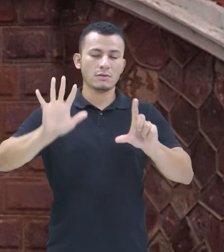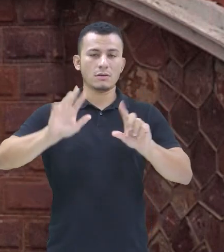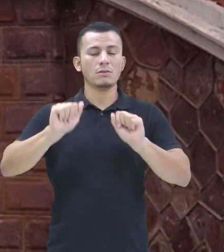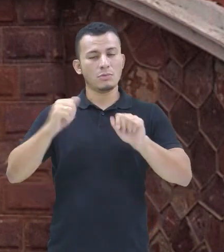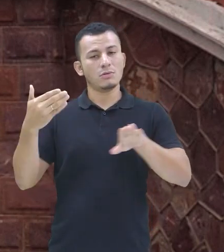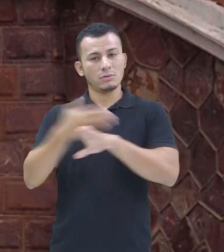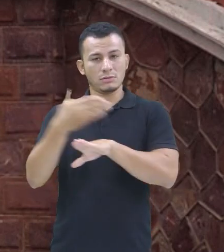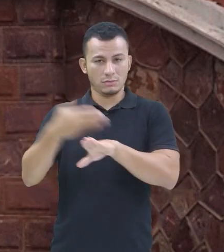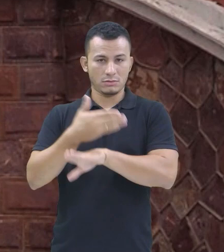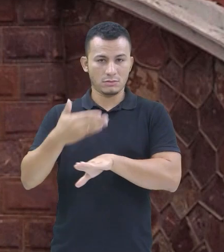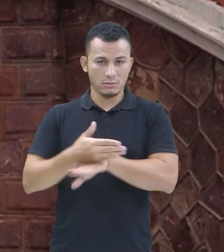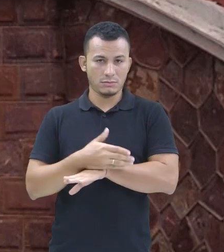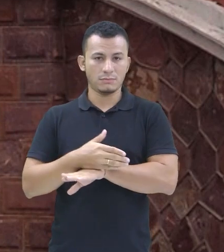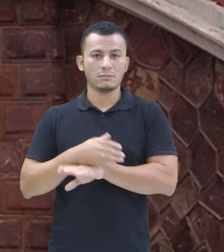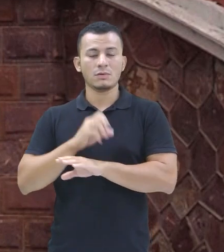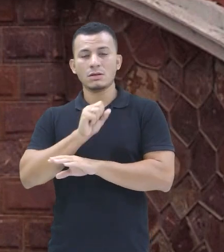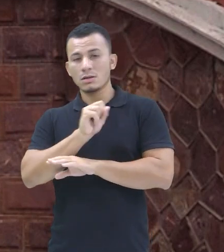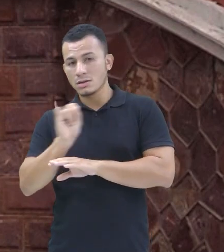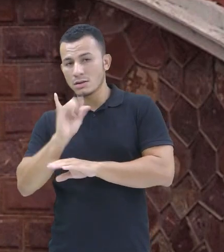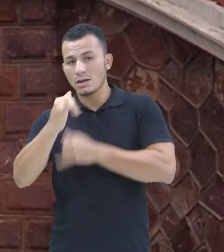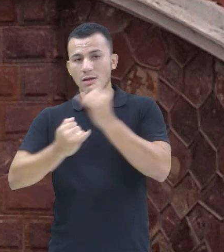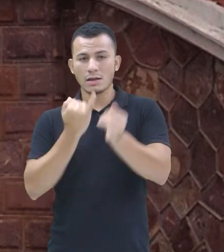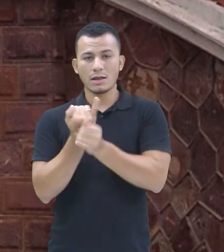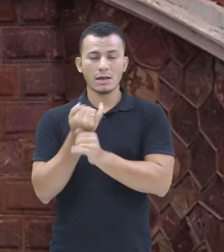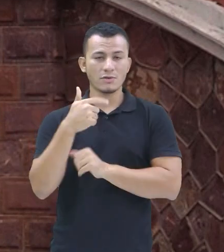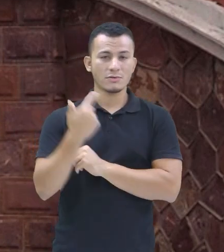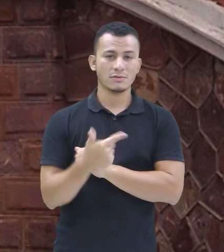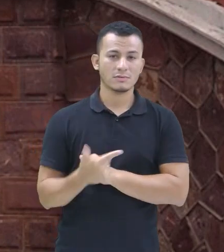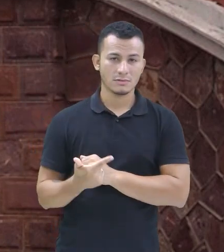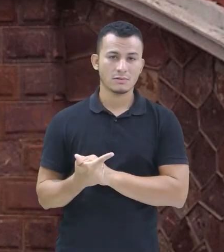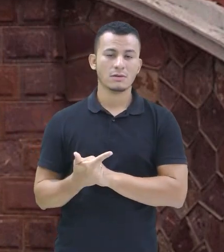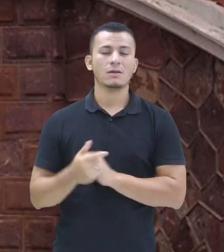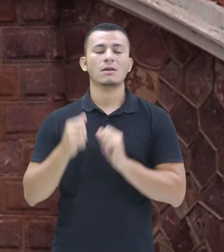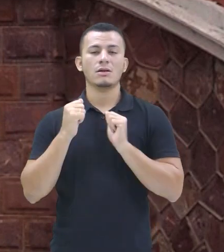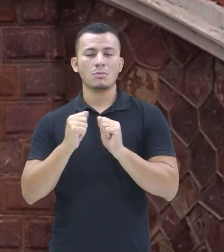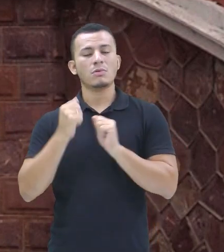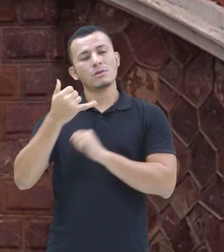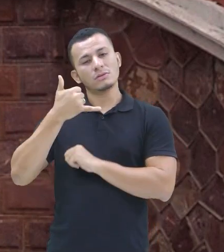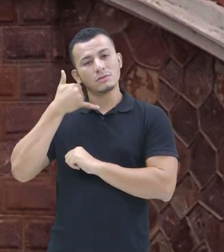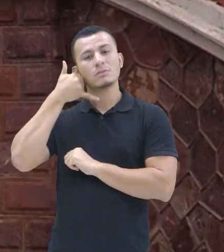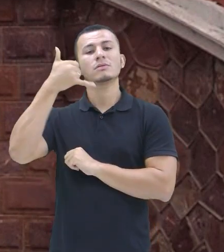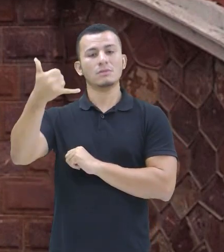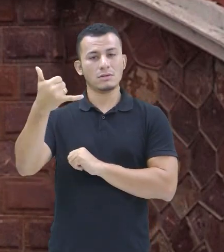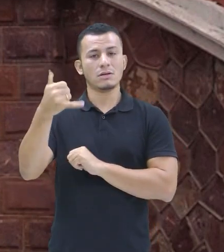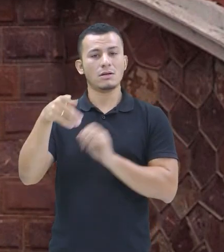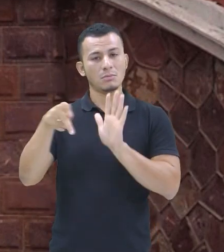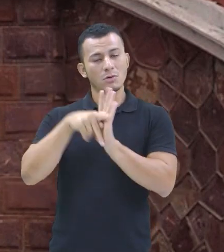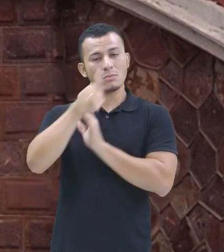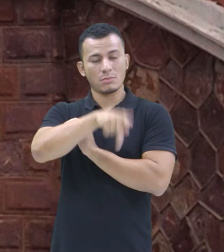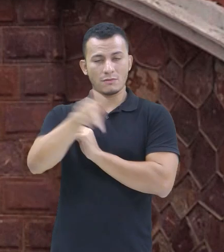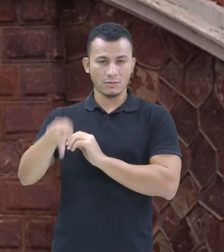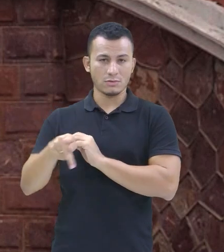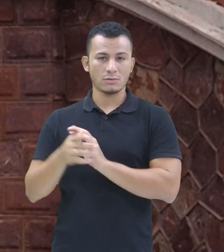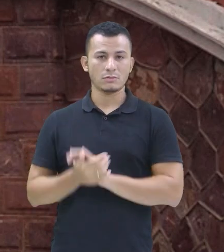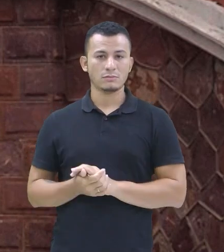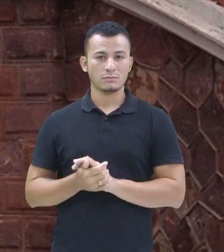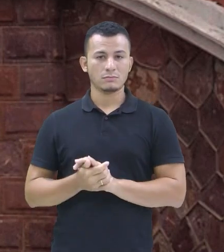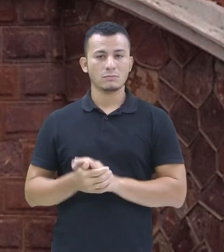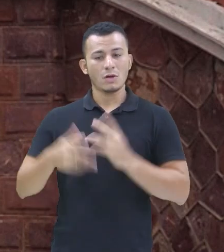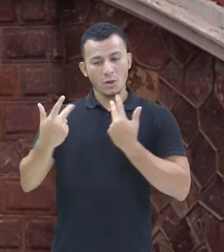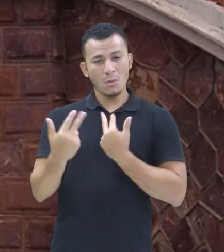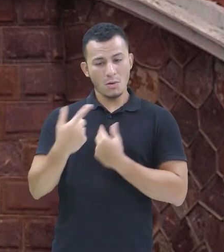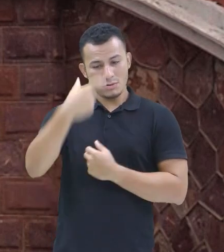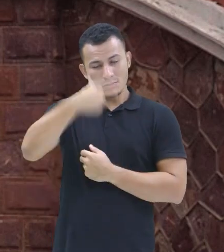você não tiver condições de consultar, não tiver a internet para consultar, você pode estar ligando para o professor. Fazer que nem a professora